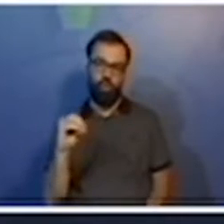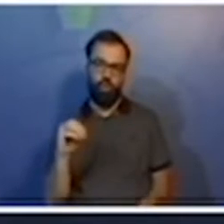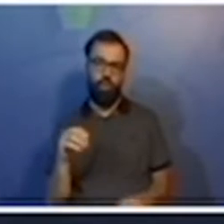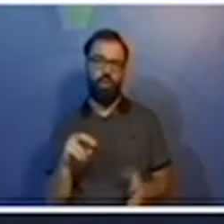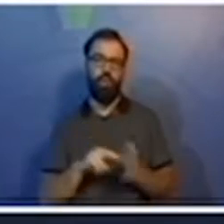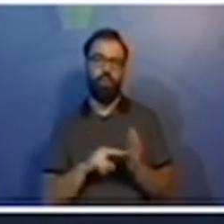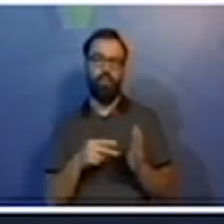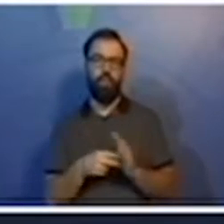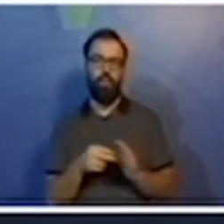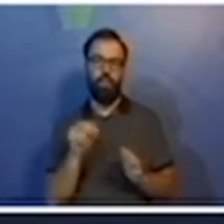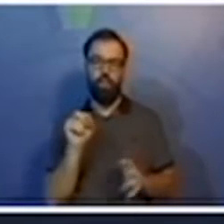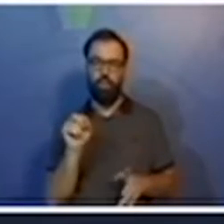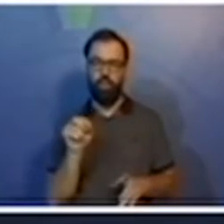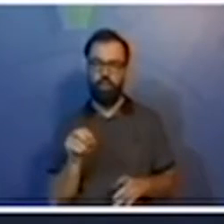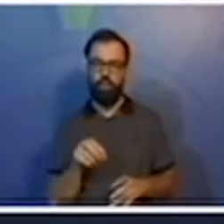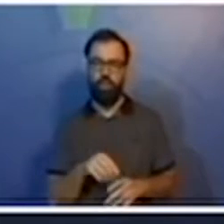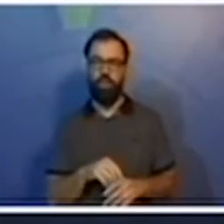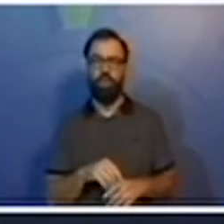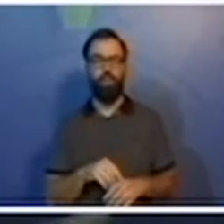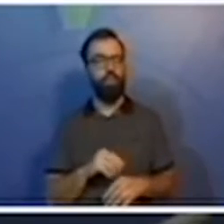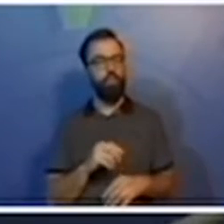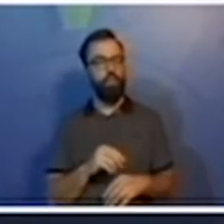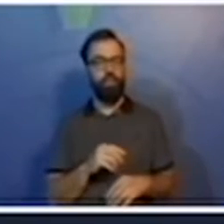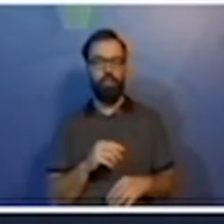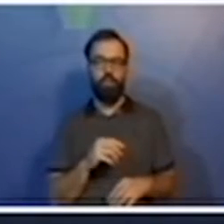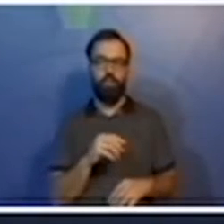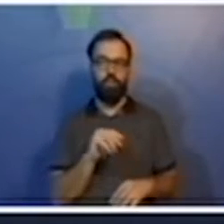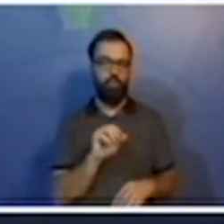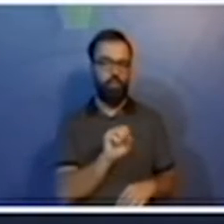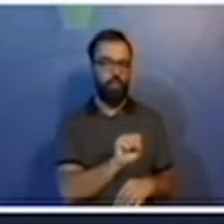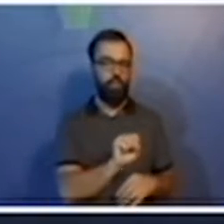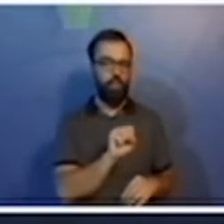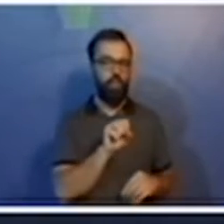são complementares e quando dois ângulos são